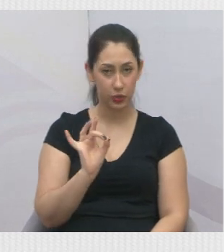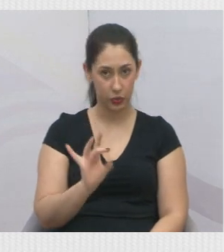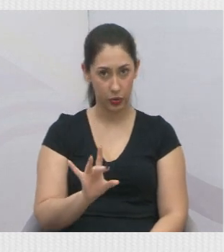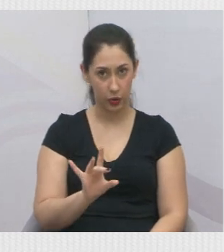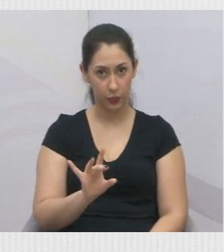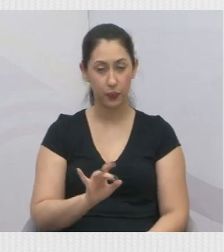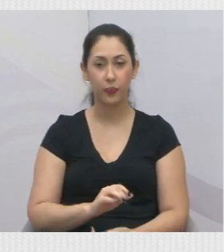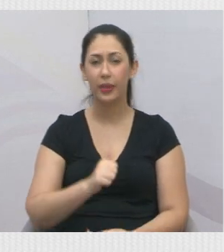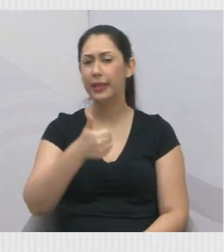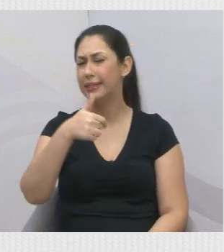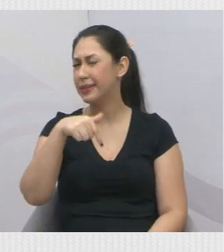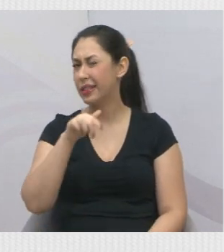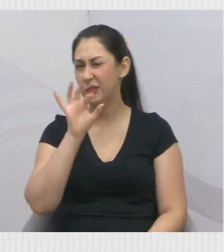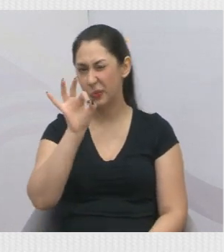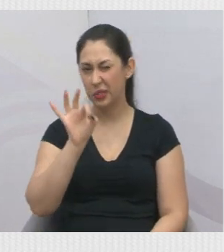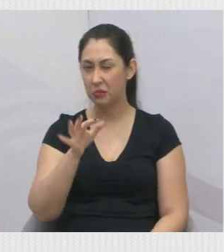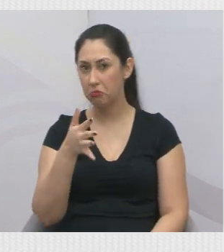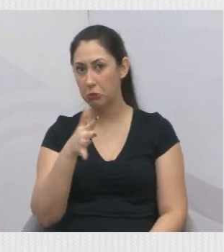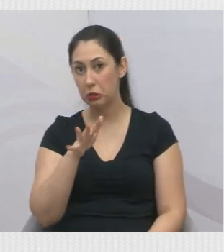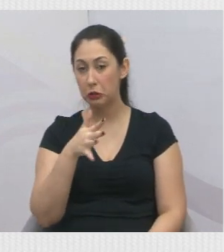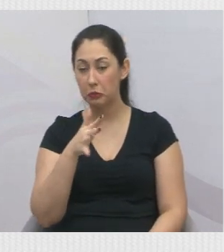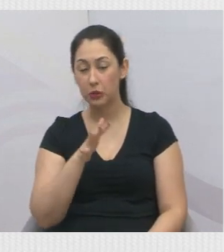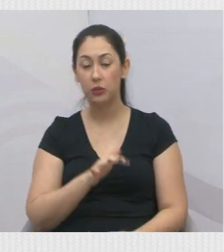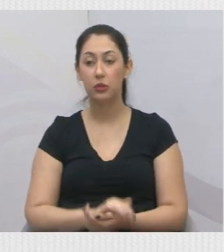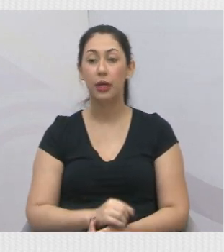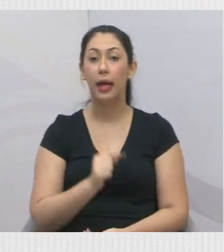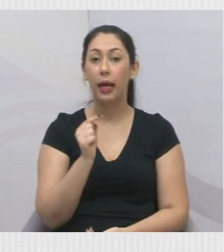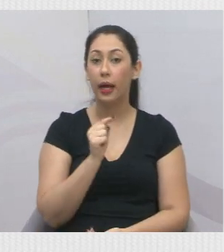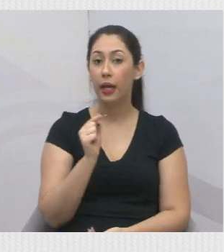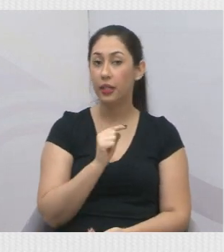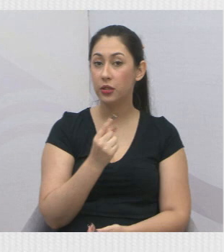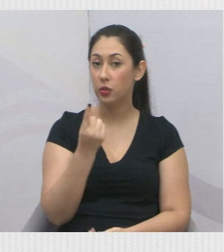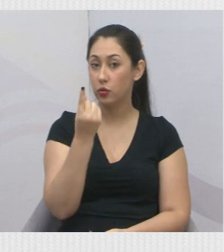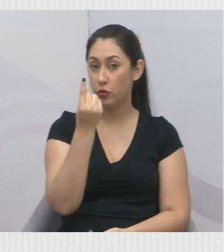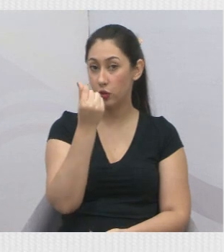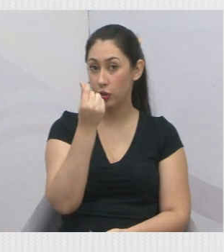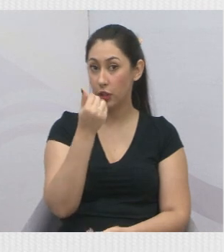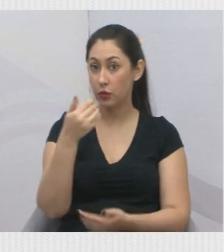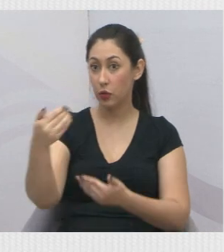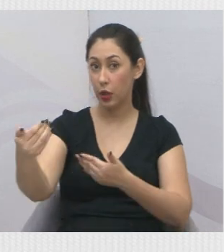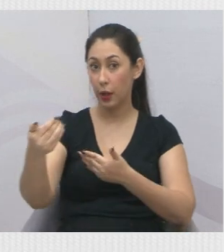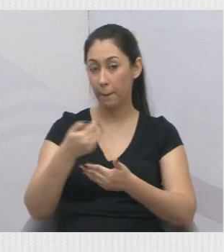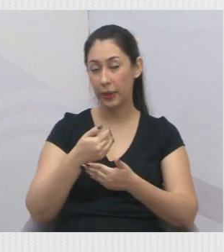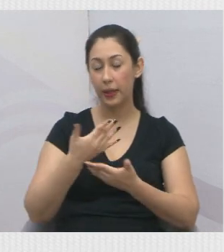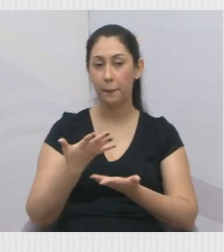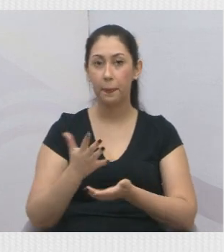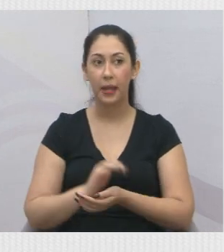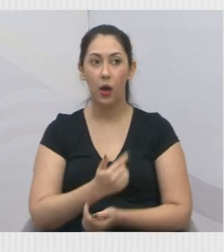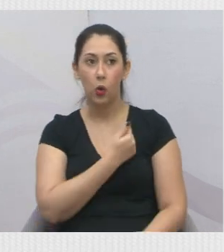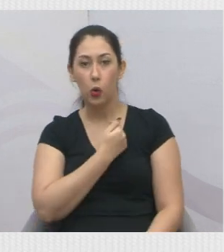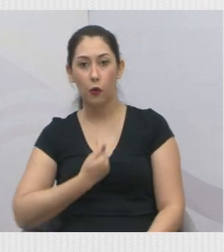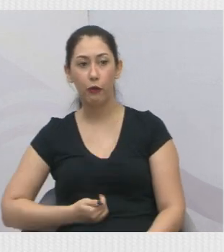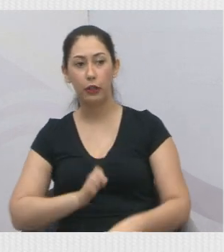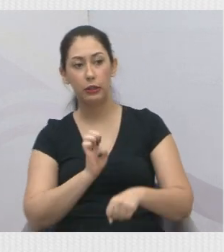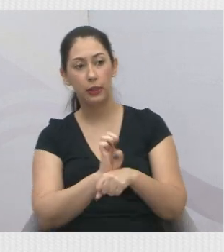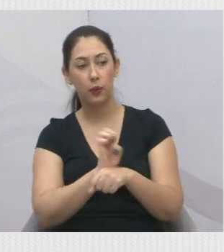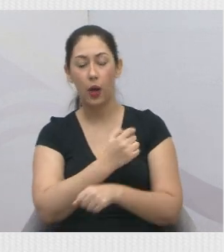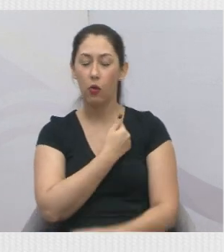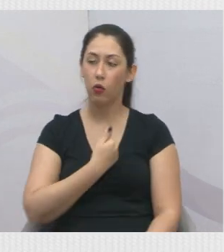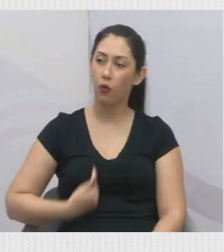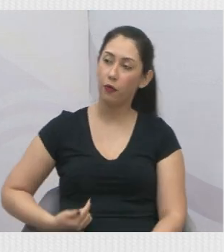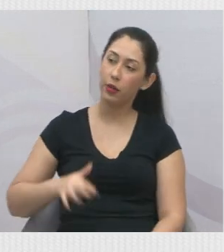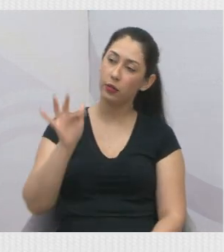R$ 20.443.000, 17%. Aqui, lembrando, são os recursos vindos do governo federal e estadual para